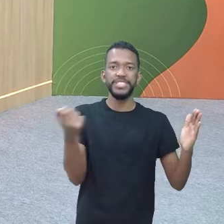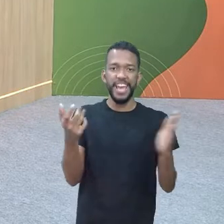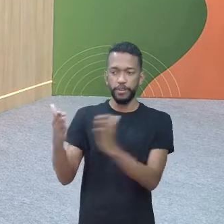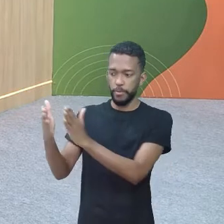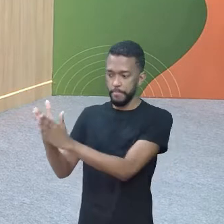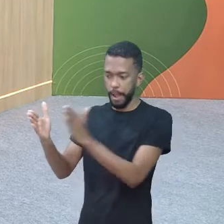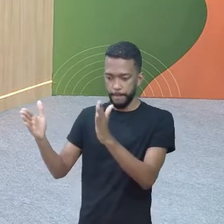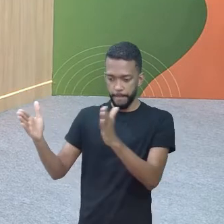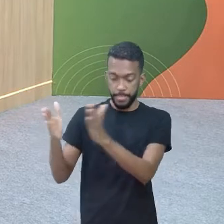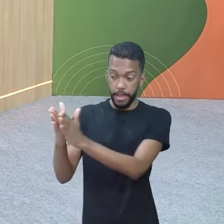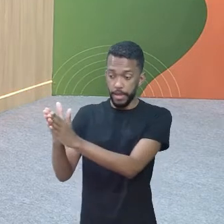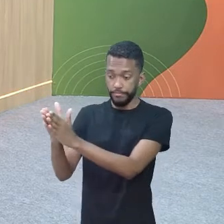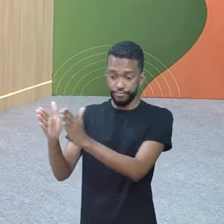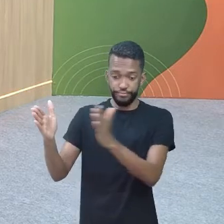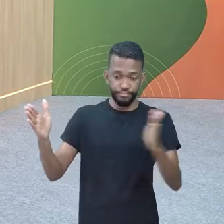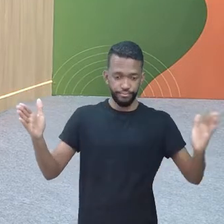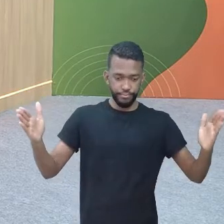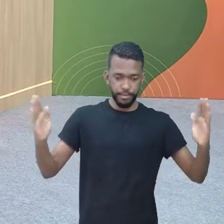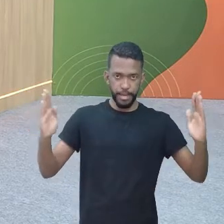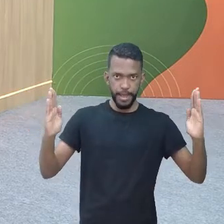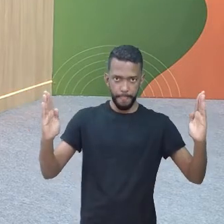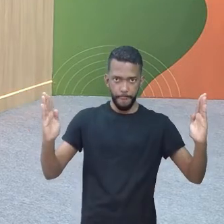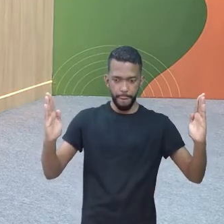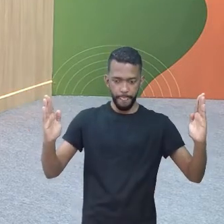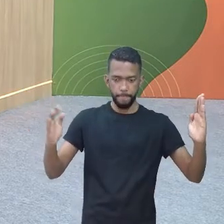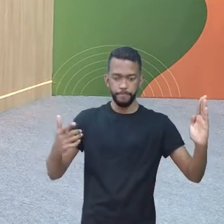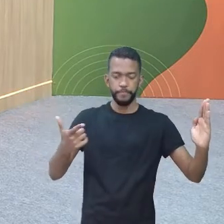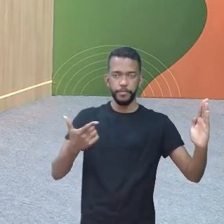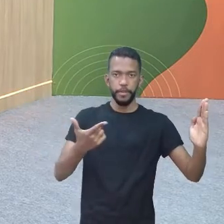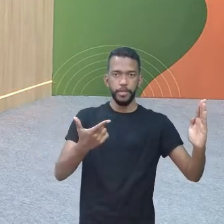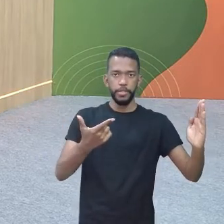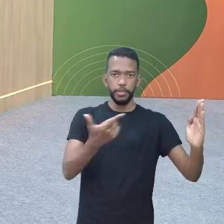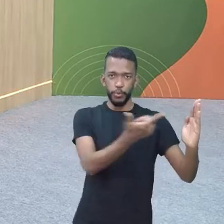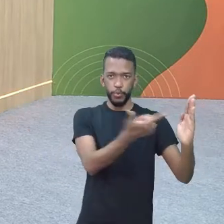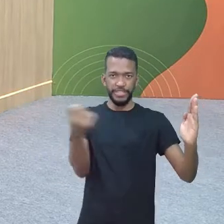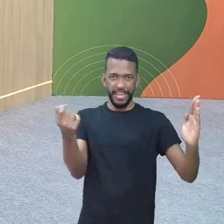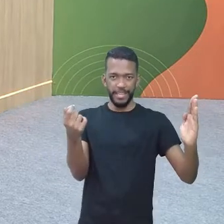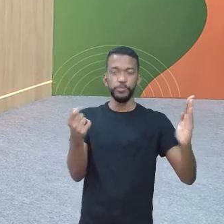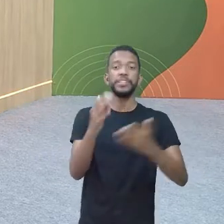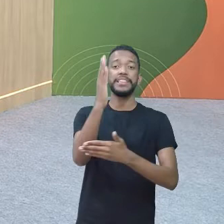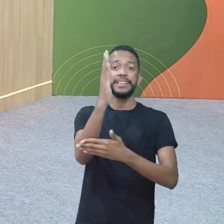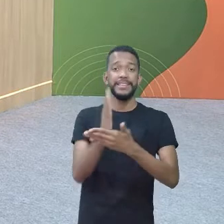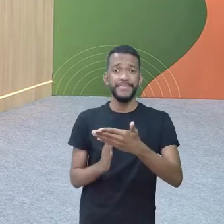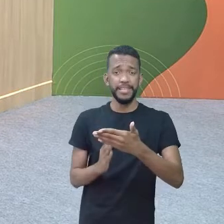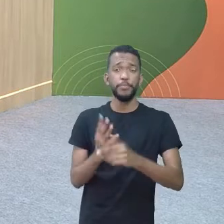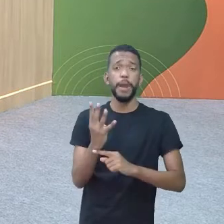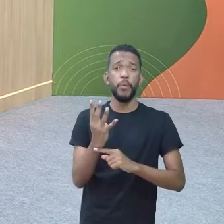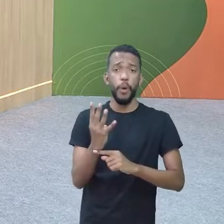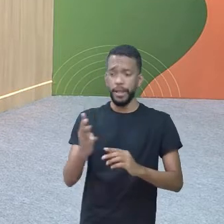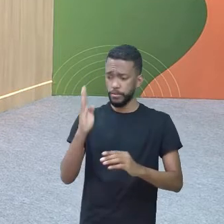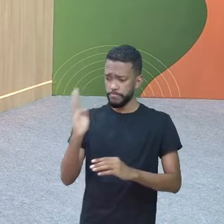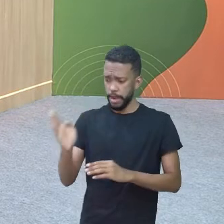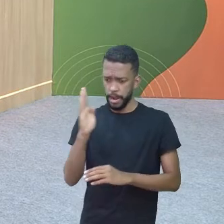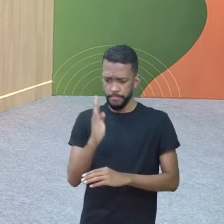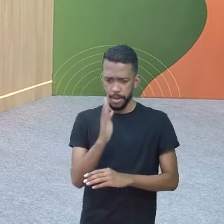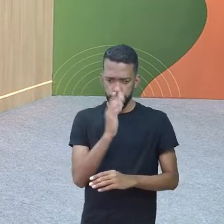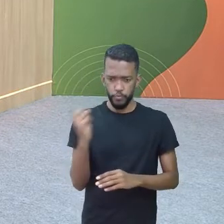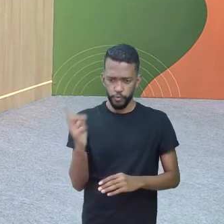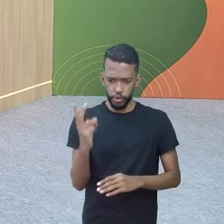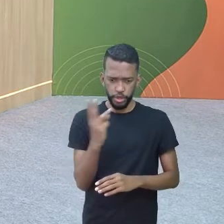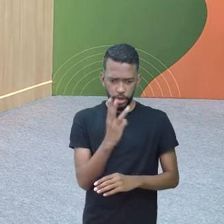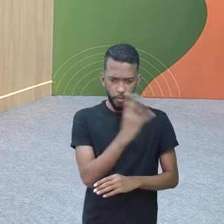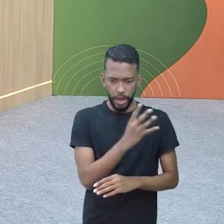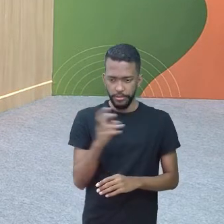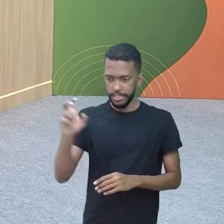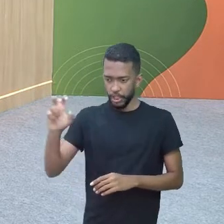saber qual era o valor de uma dessas partes. 200 dividido para 4, a gente obteve 50.